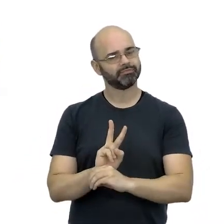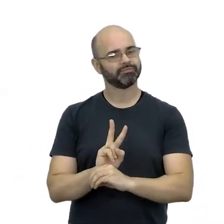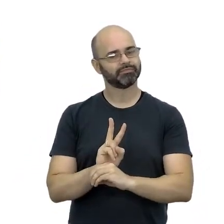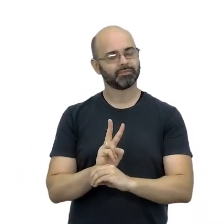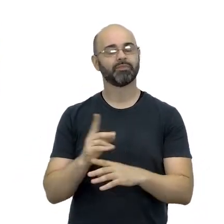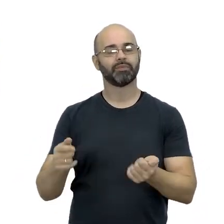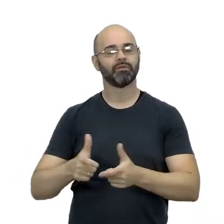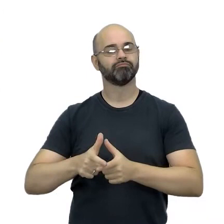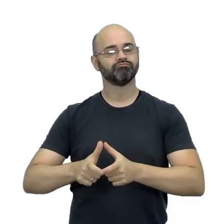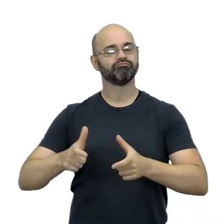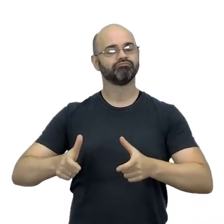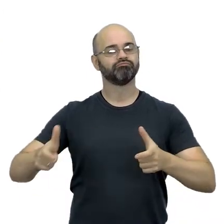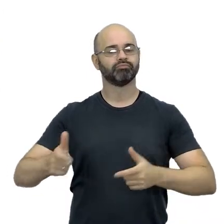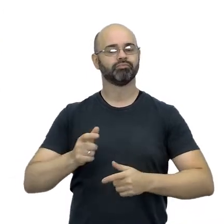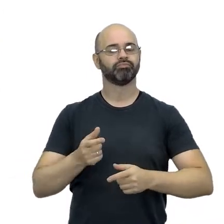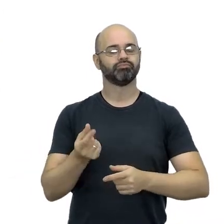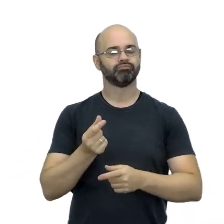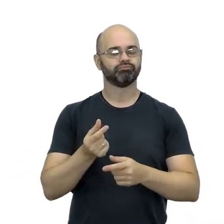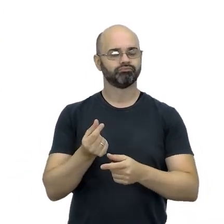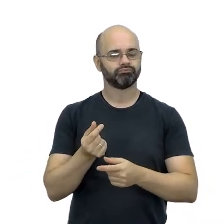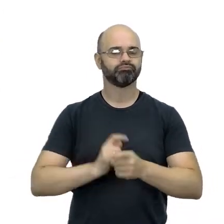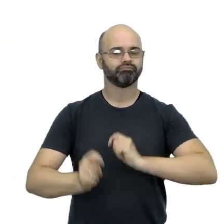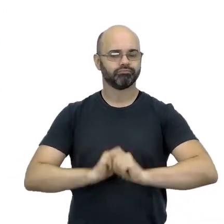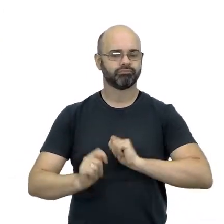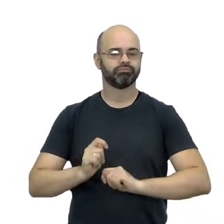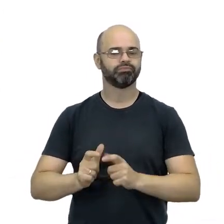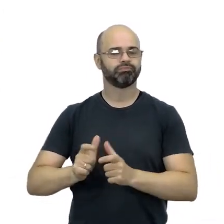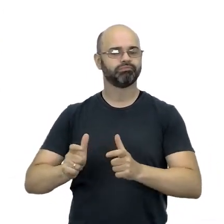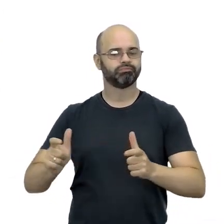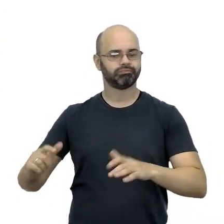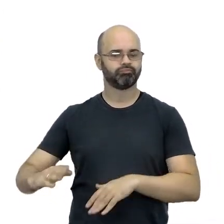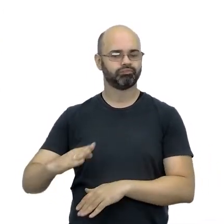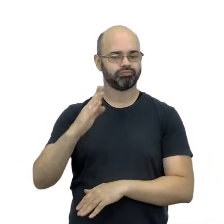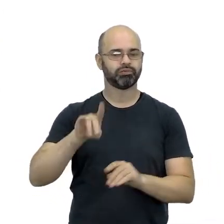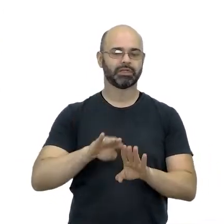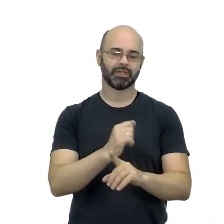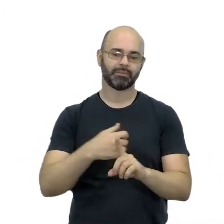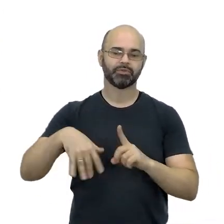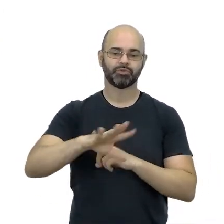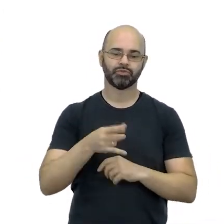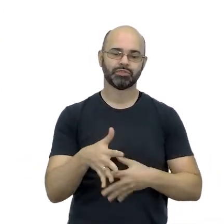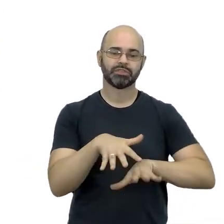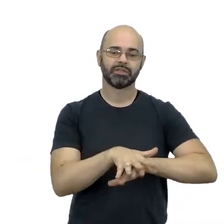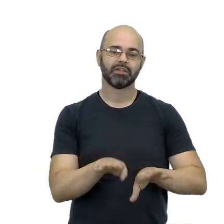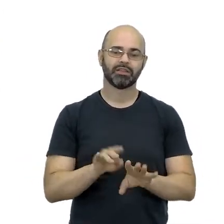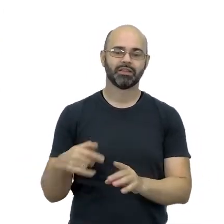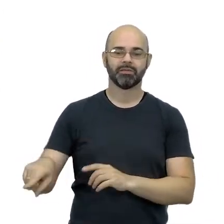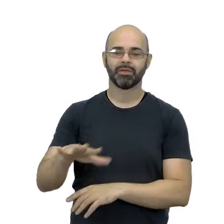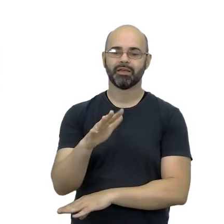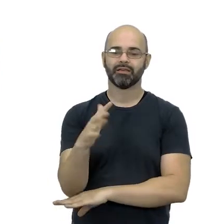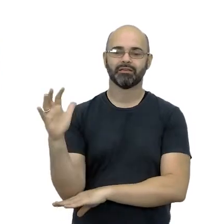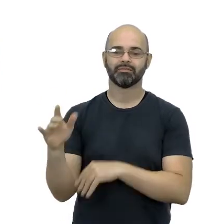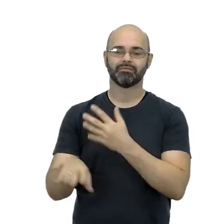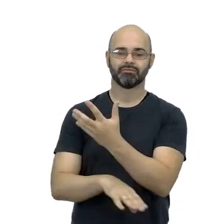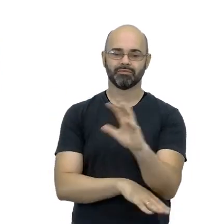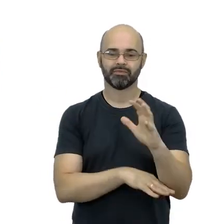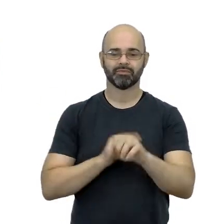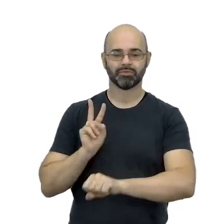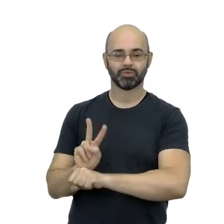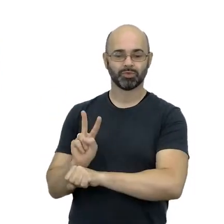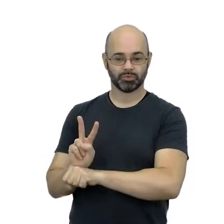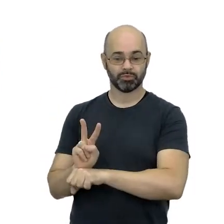de crescimento econômico sustentado e inclusivo, a inclusão social e a proteção ambiental, e de fazer isso de